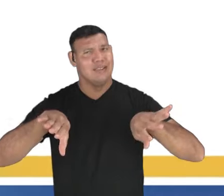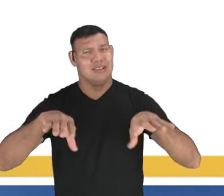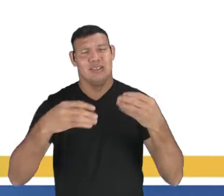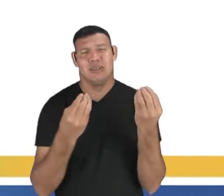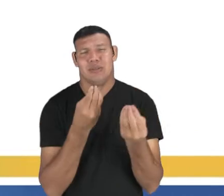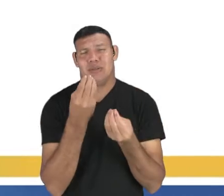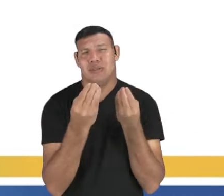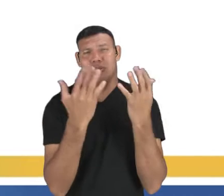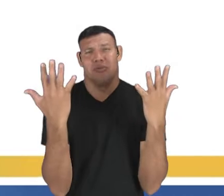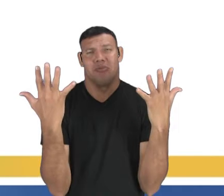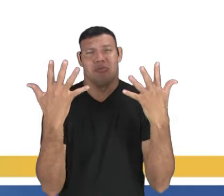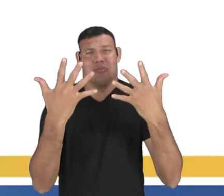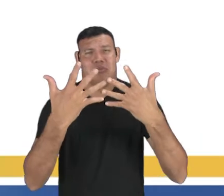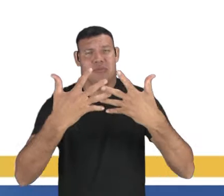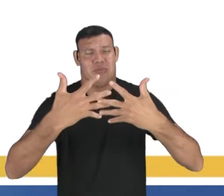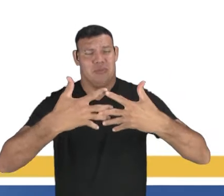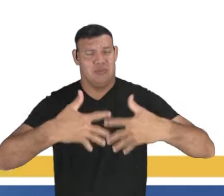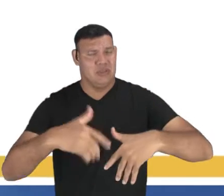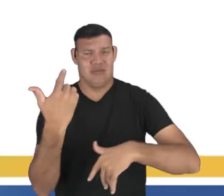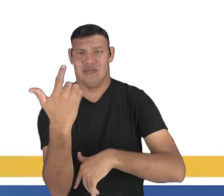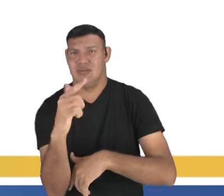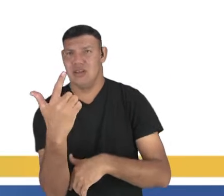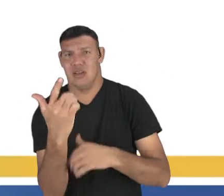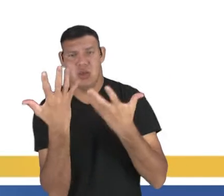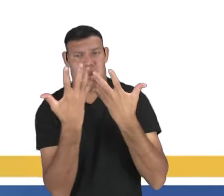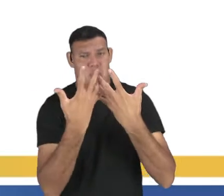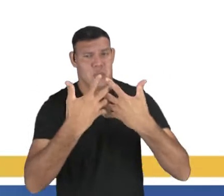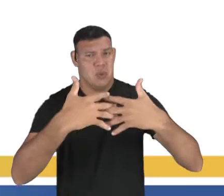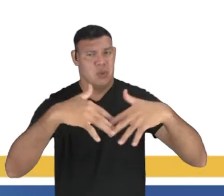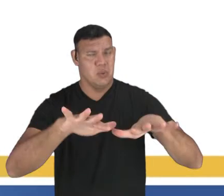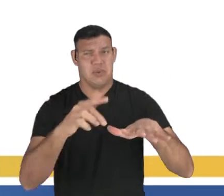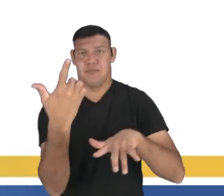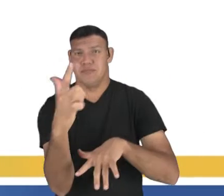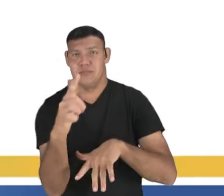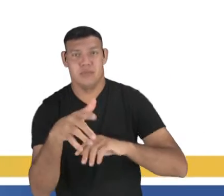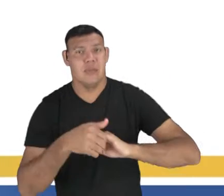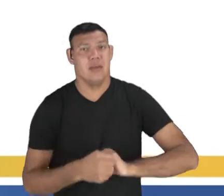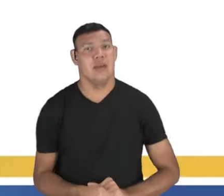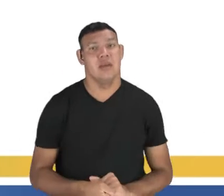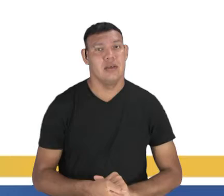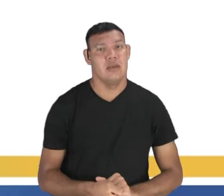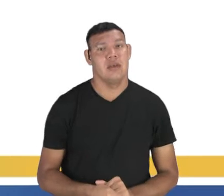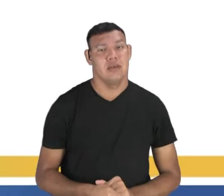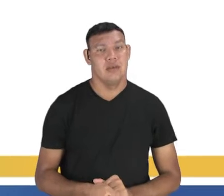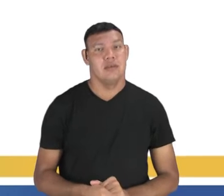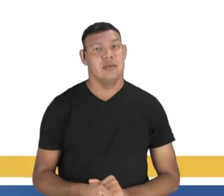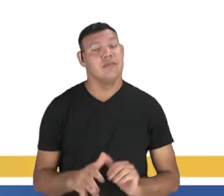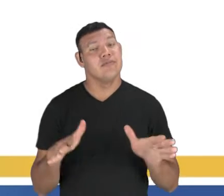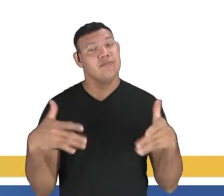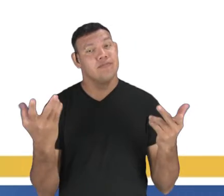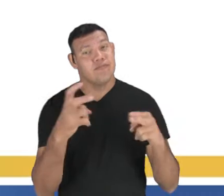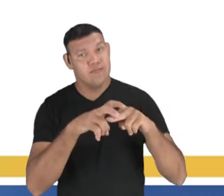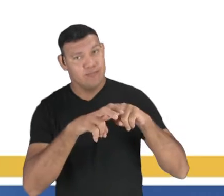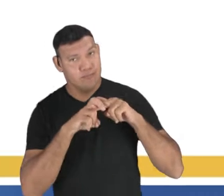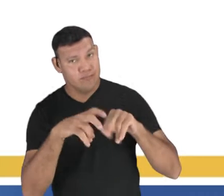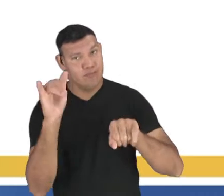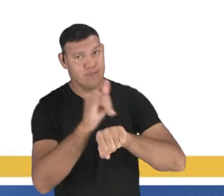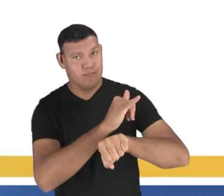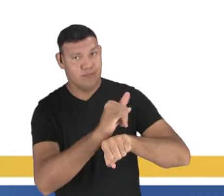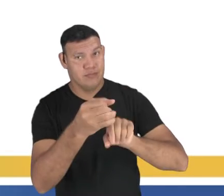numa conexão, numa harmonia. Por isso que eles são responsáveis, os